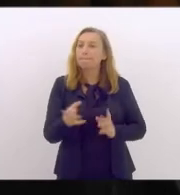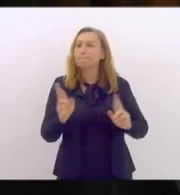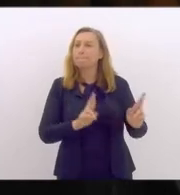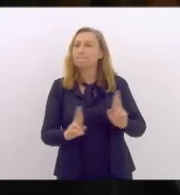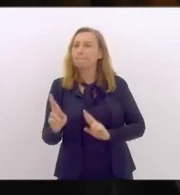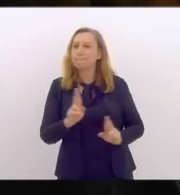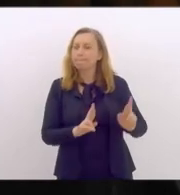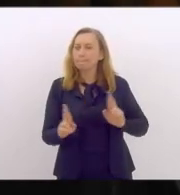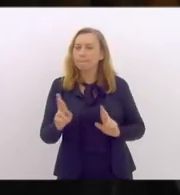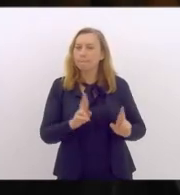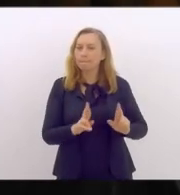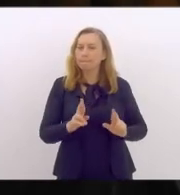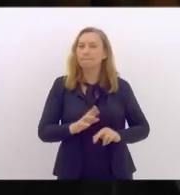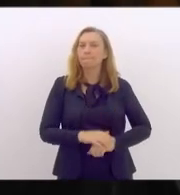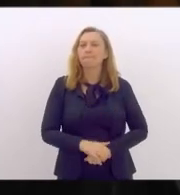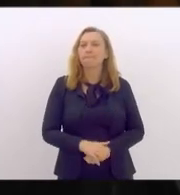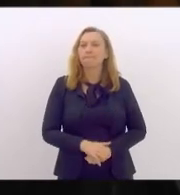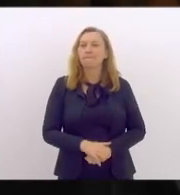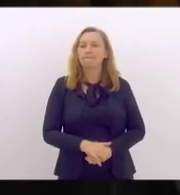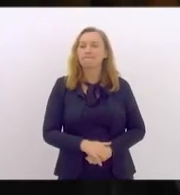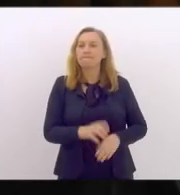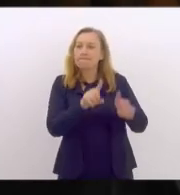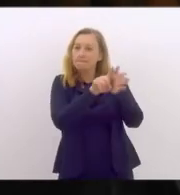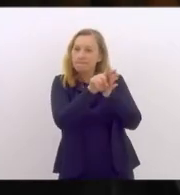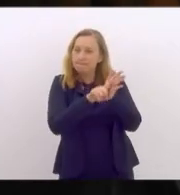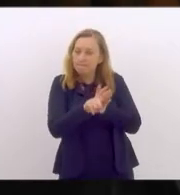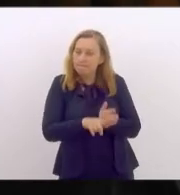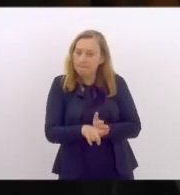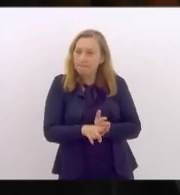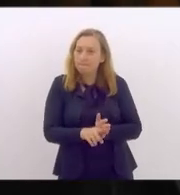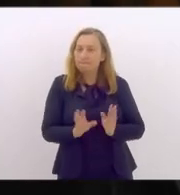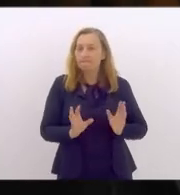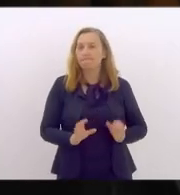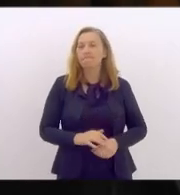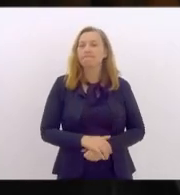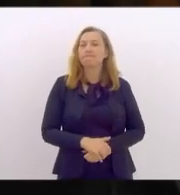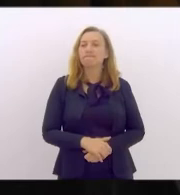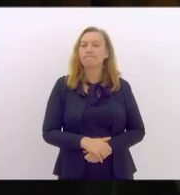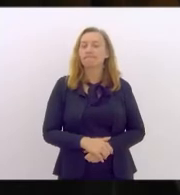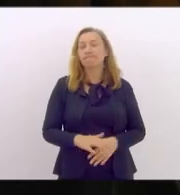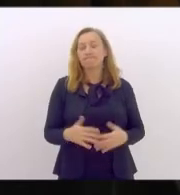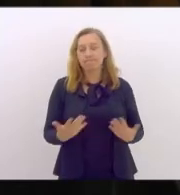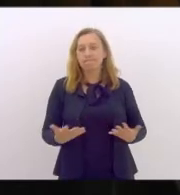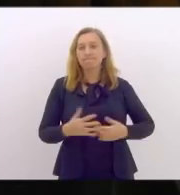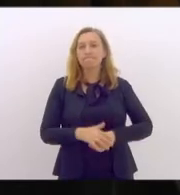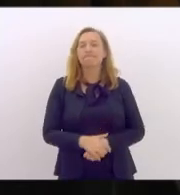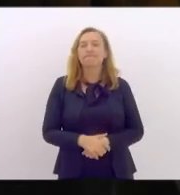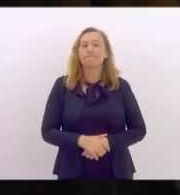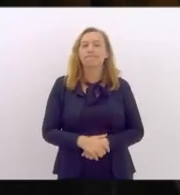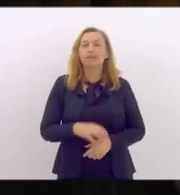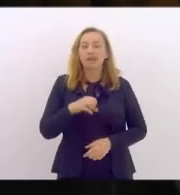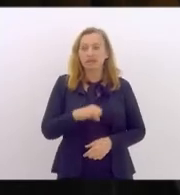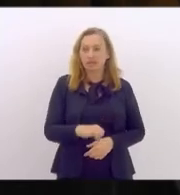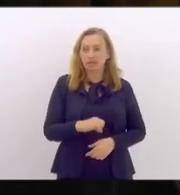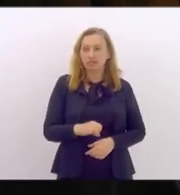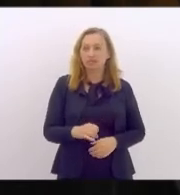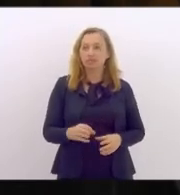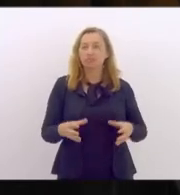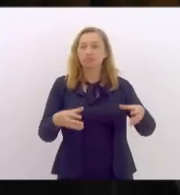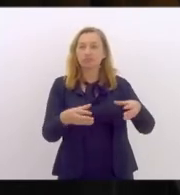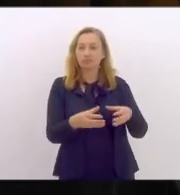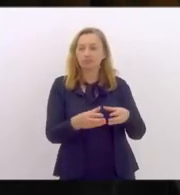aos as pesquisas os órgãos de Pesquisas Ora se os órgãos de pesquisa